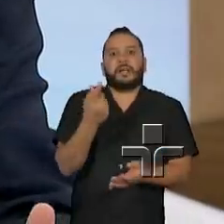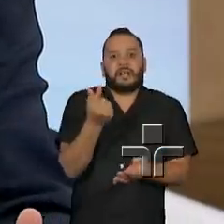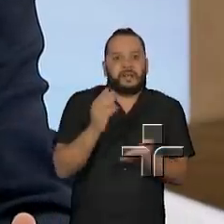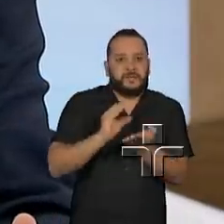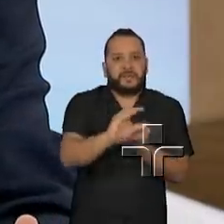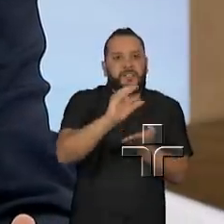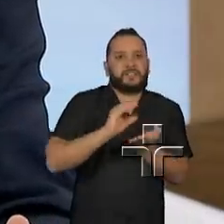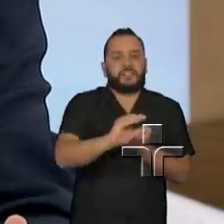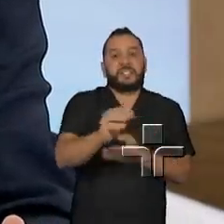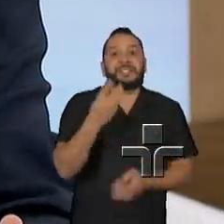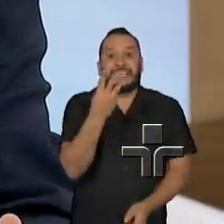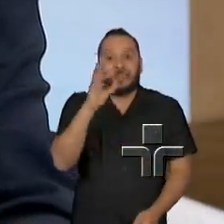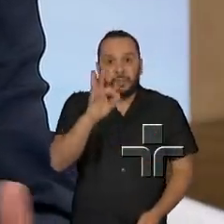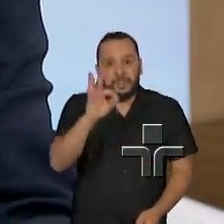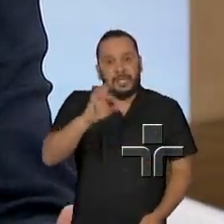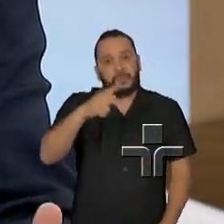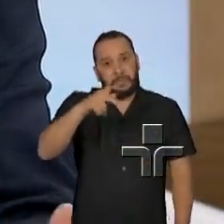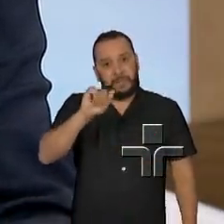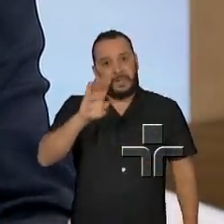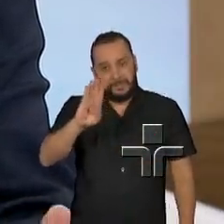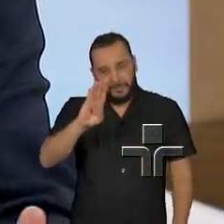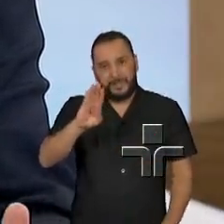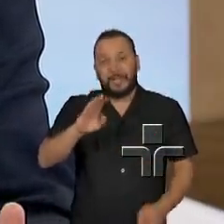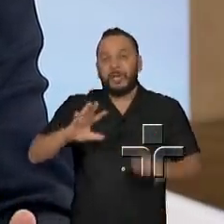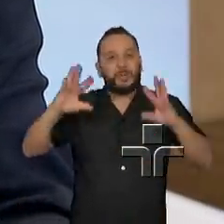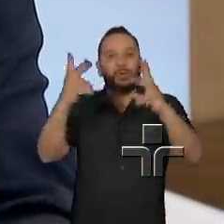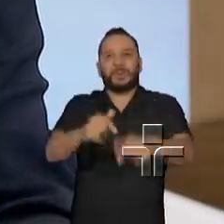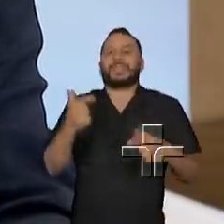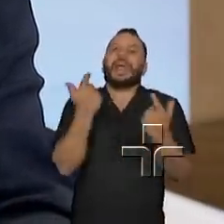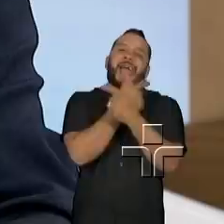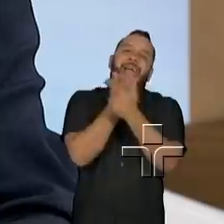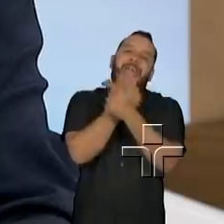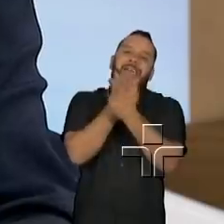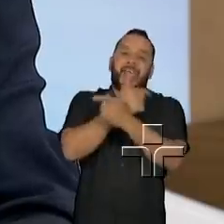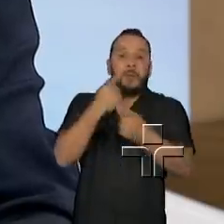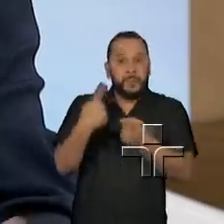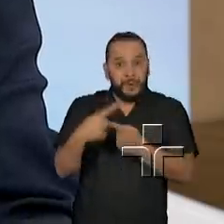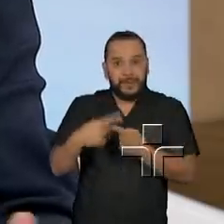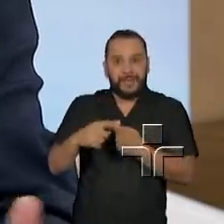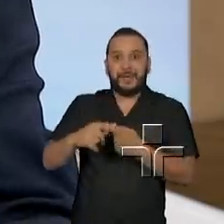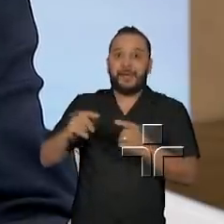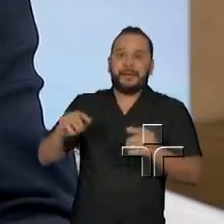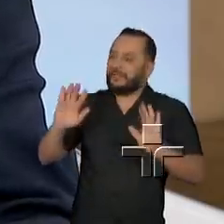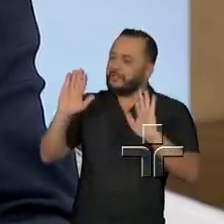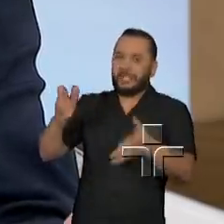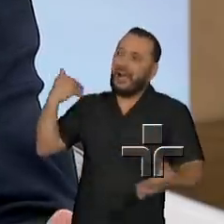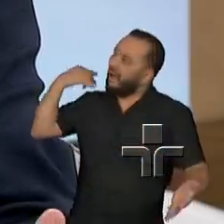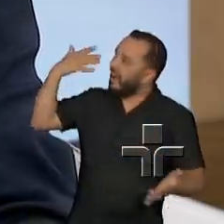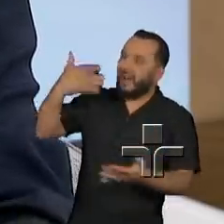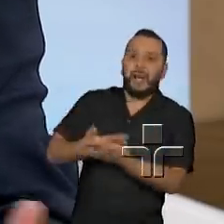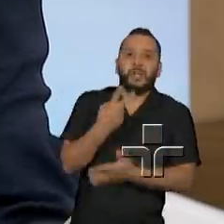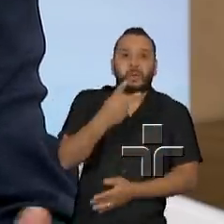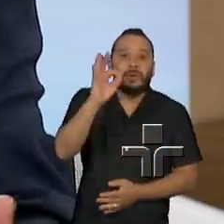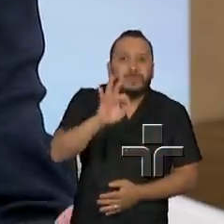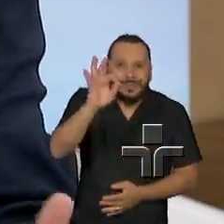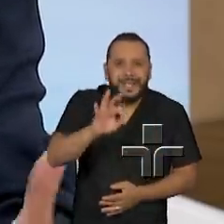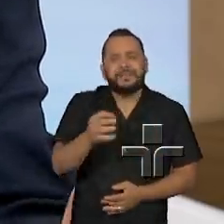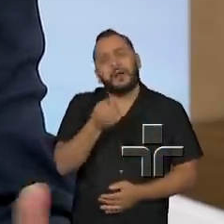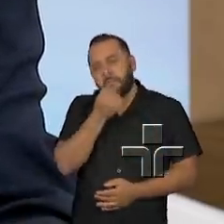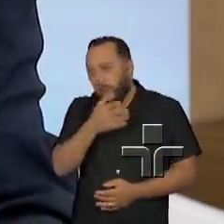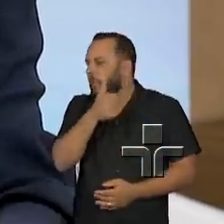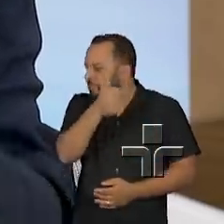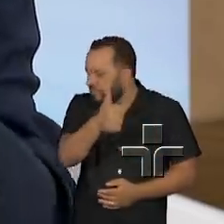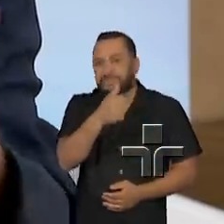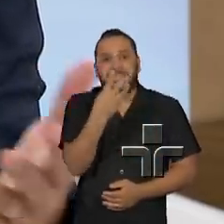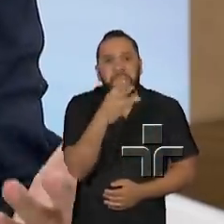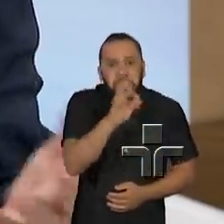PIB em ciência, todos os cientistas riram, porque nossa bandeira histórica foi 2%. Mas, ao mesmo tempo, nós dissemos: ótimo, ótimo, que